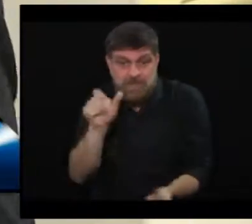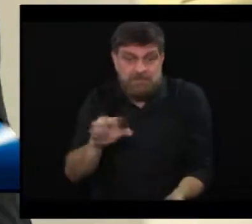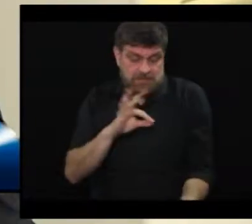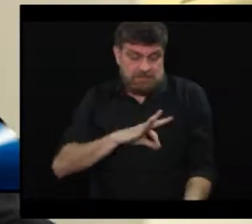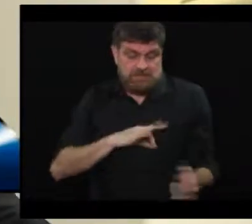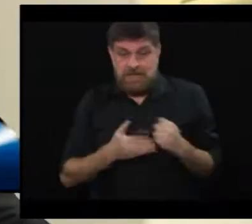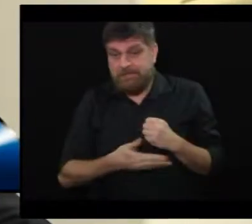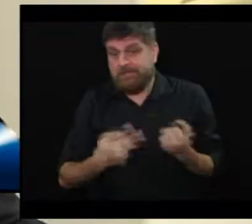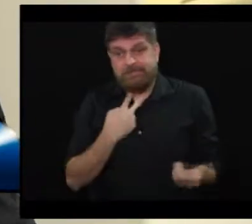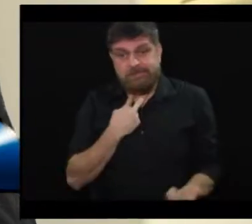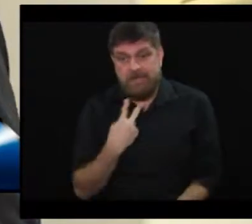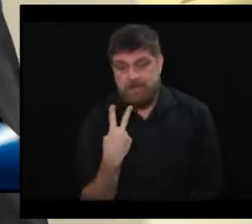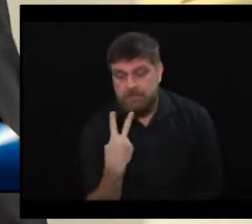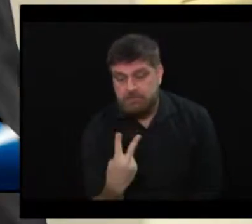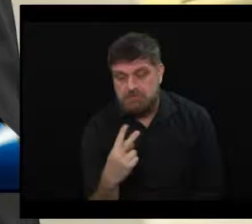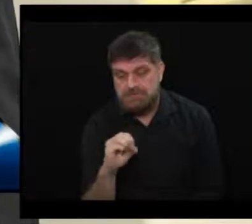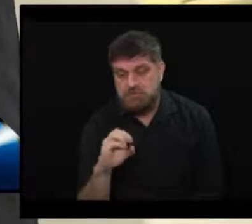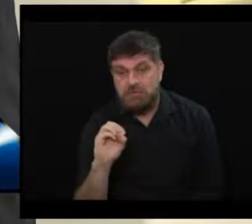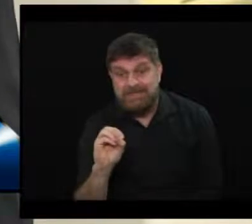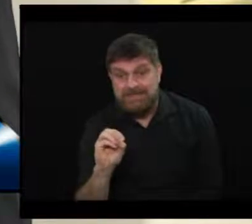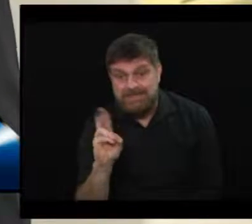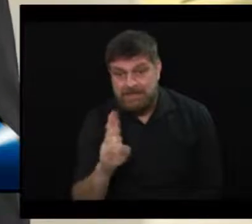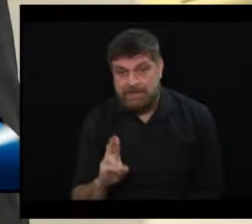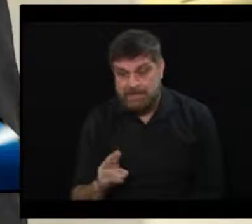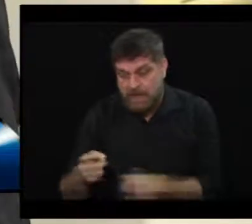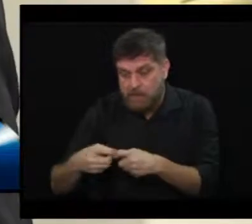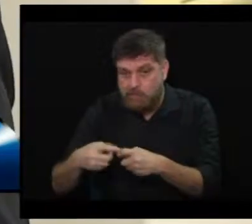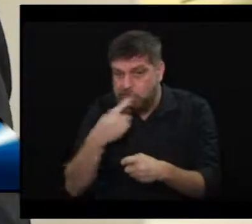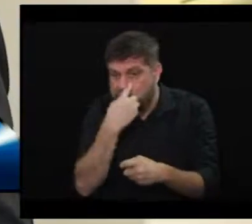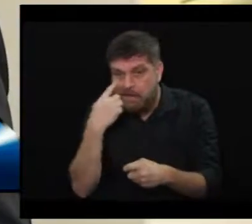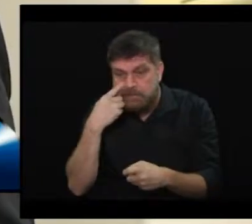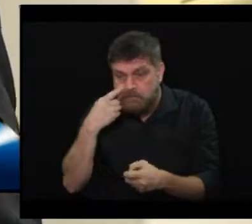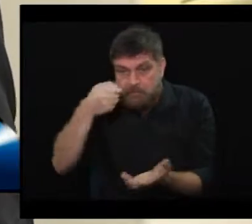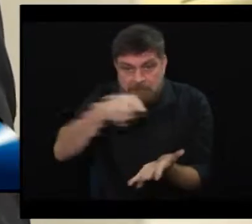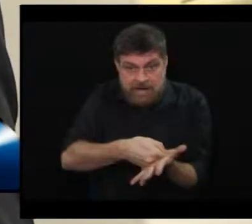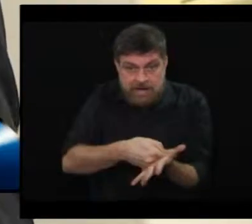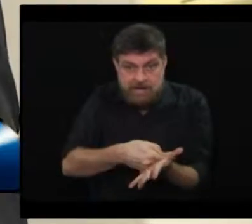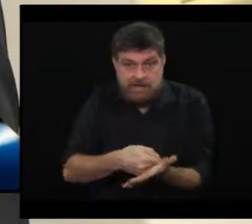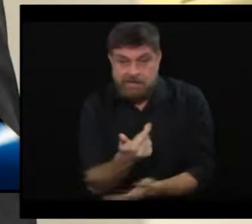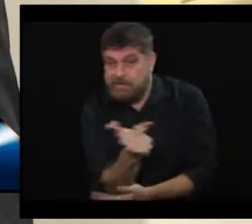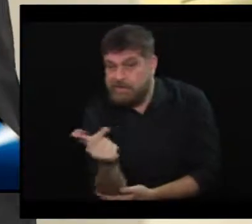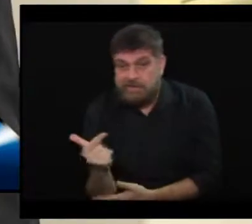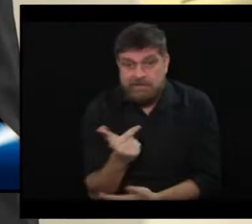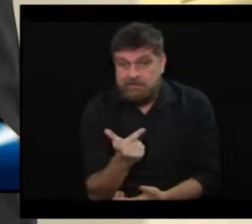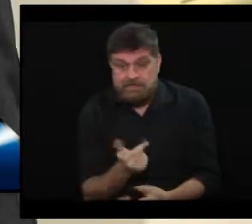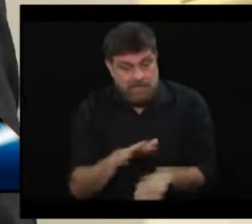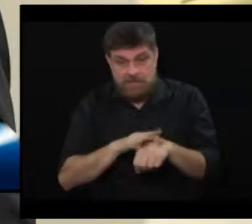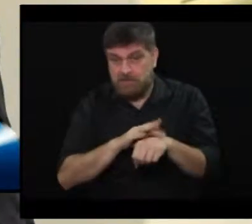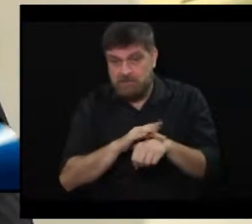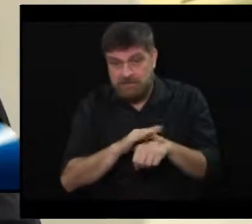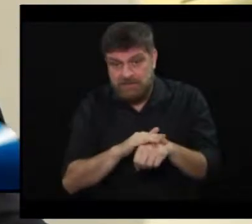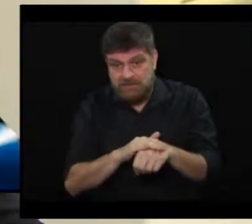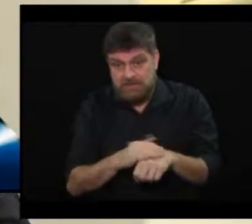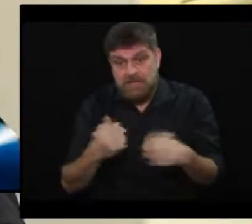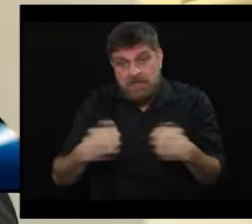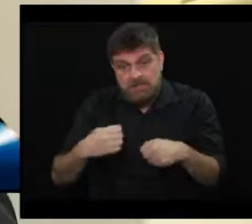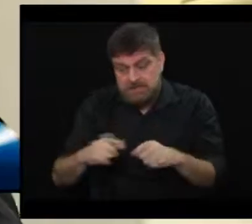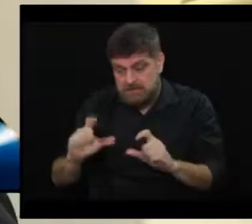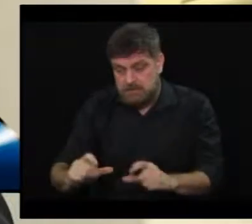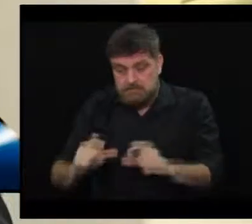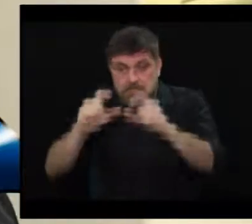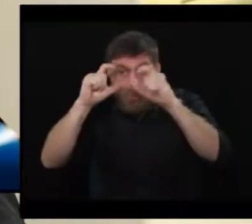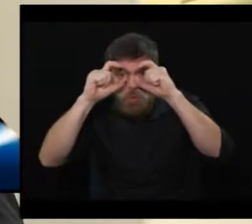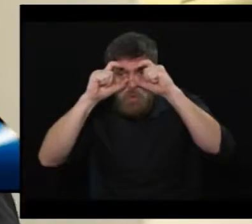exemplo, não pode pagar R$280 para um oftalmologista. E muitas vezes eles não têm nenhum tipo de necessidade patológica. Eles têm apenas uma deficiência,